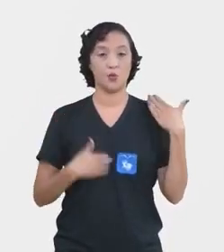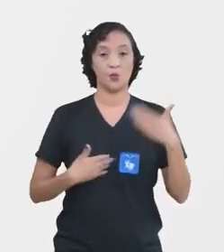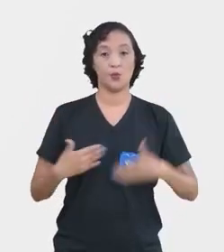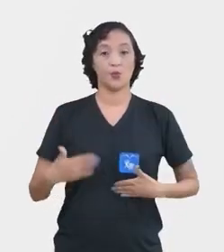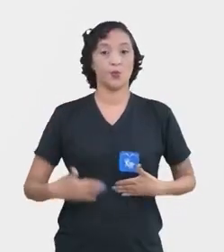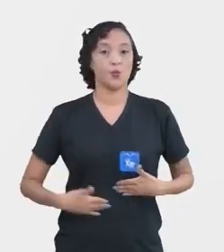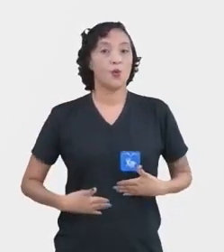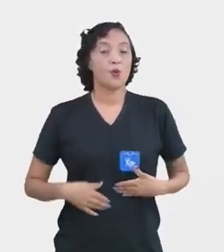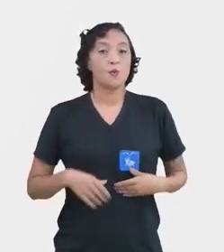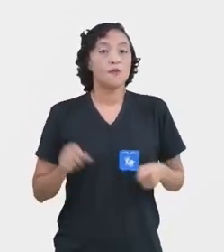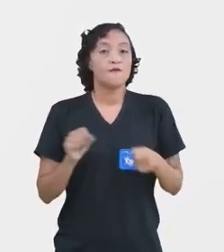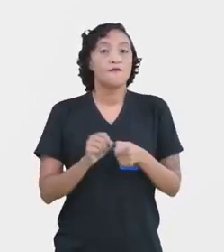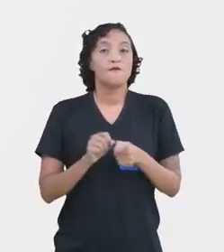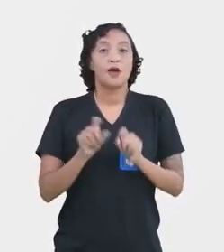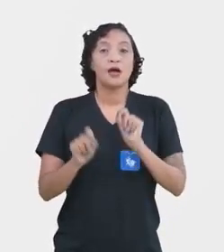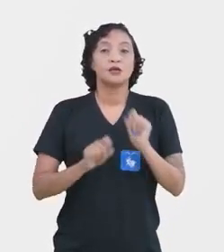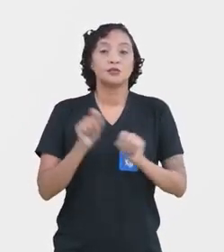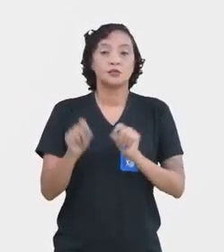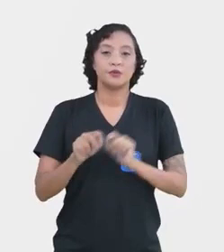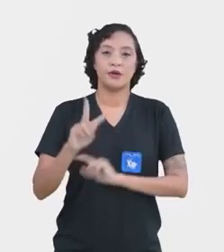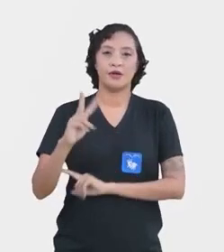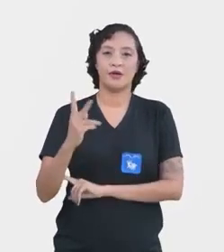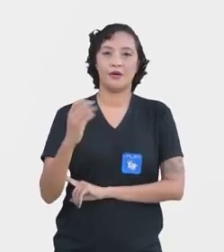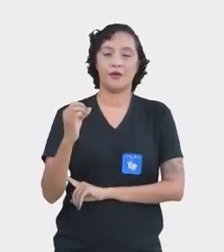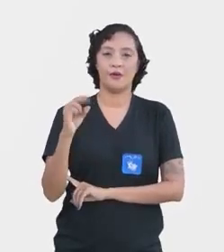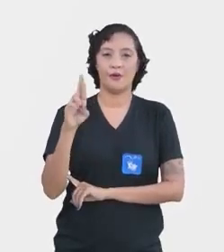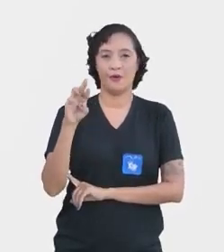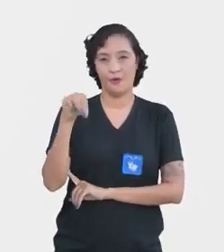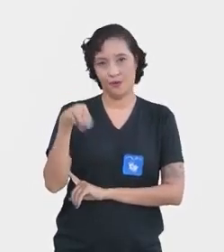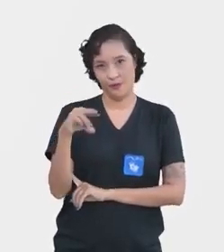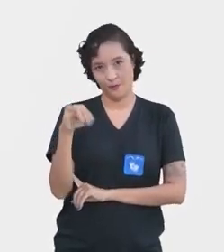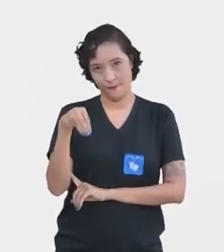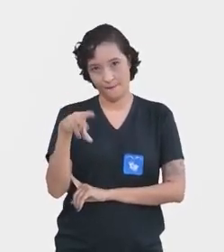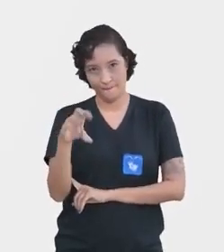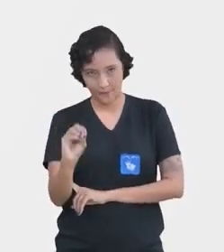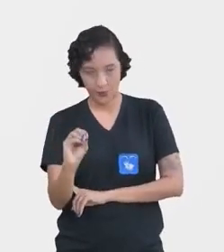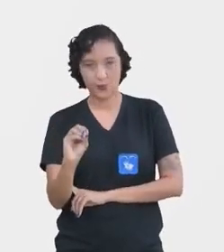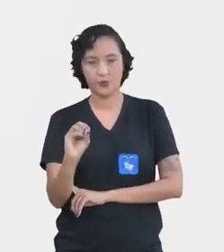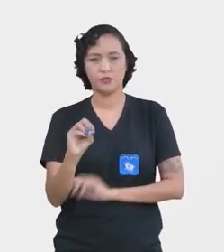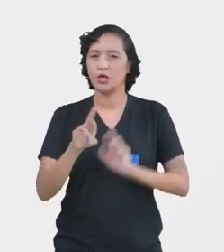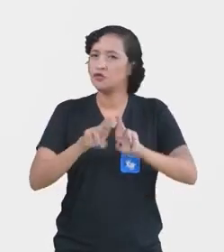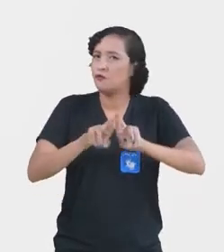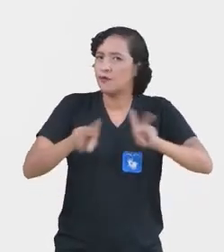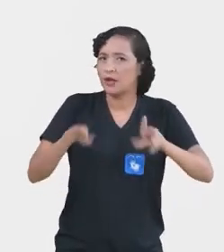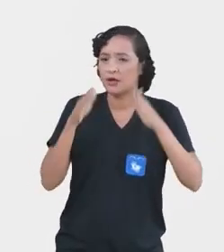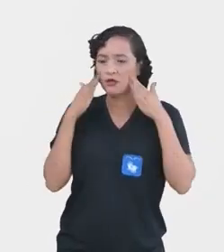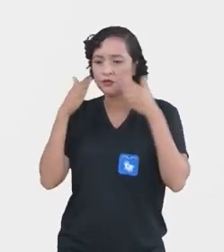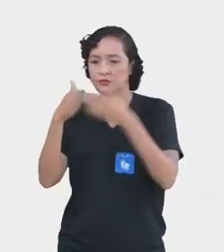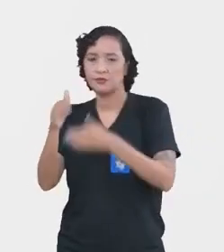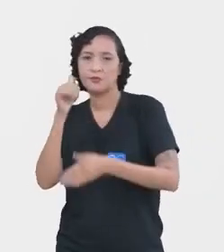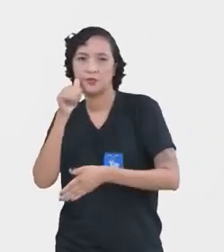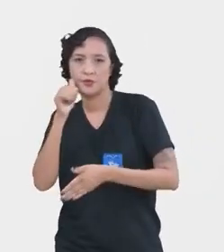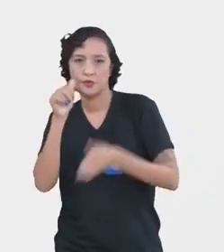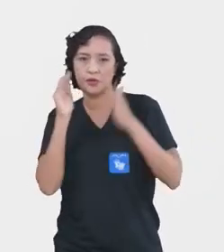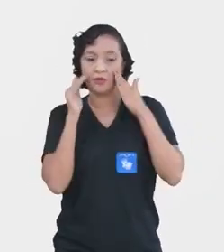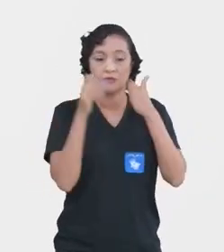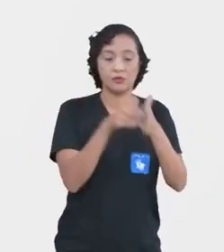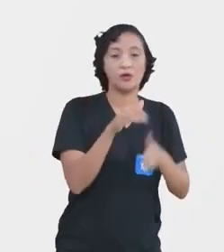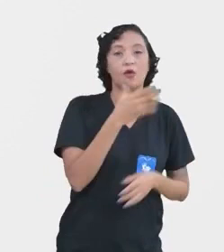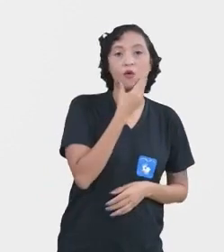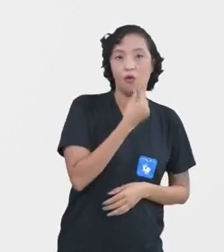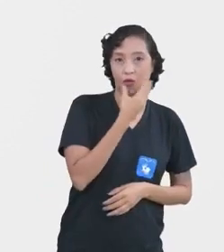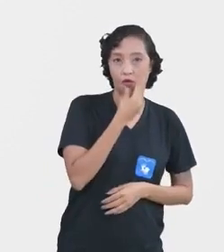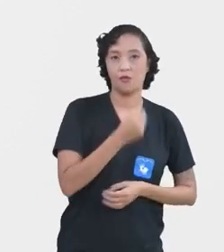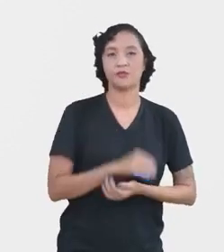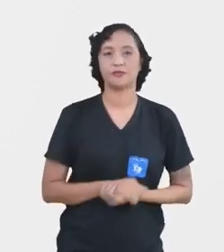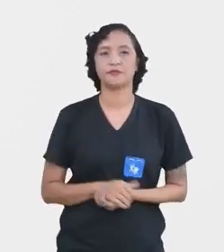para a produção dos hormônios sexuais, que são diferentes em cada sexo. Nas meninas,